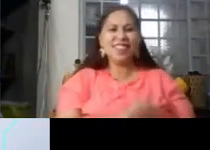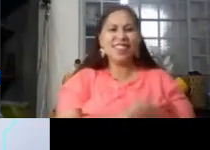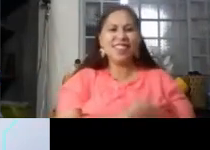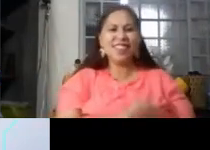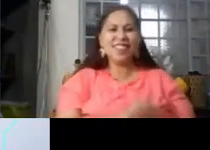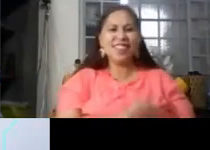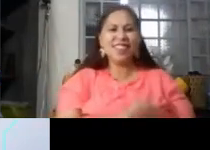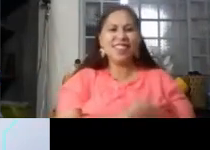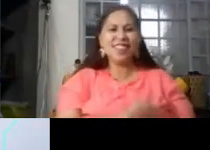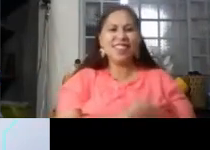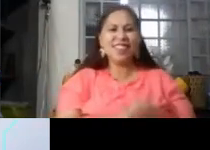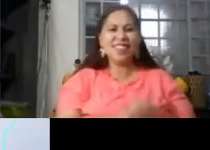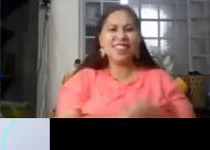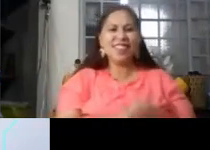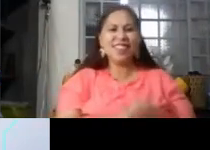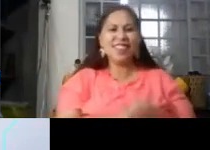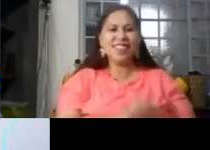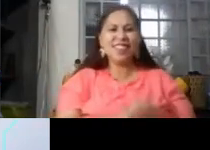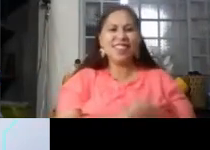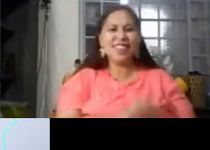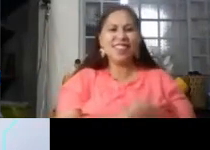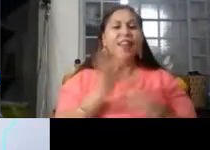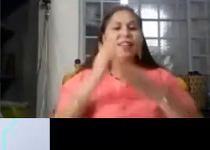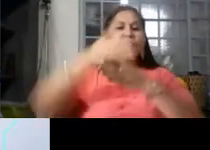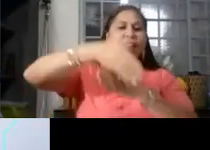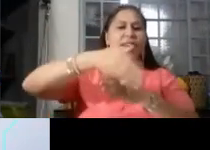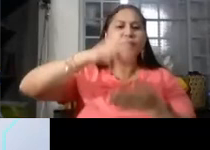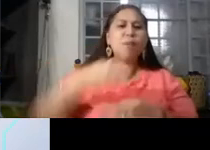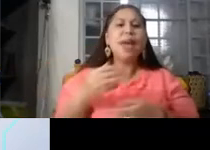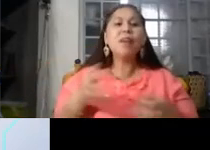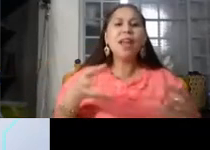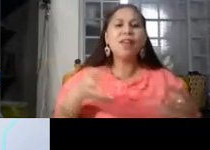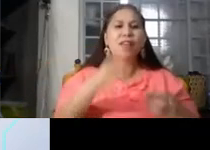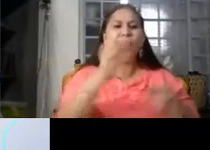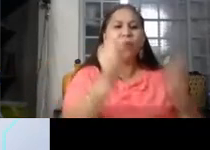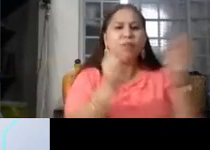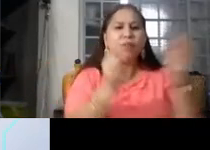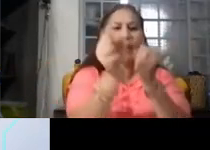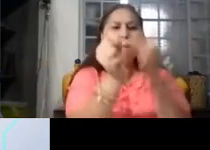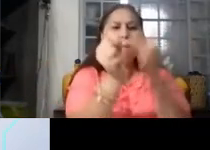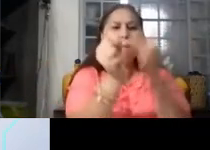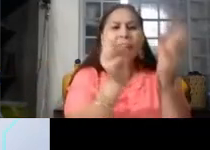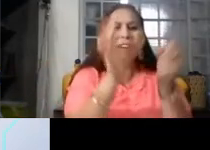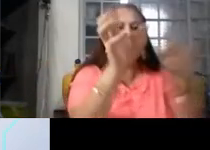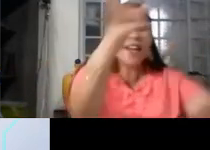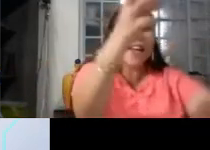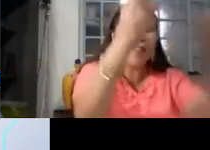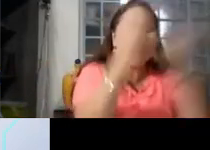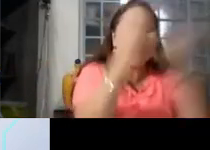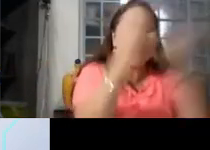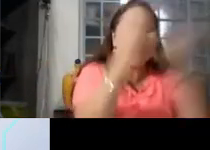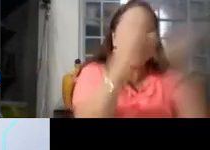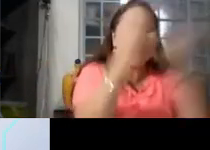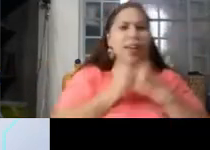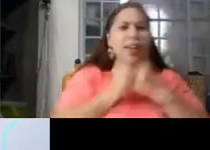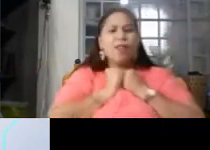Agora sim o surdo vai encontrar, né? Então entra, pega o elevador, né? O surdo pega, vai pegar,